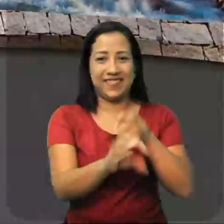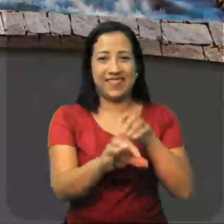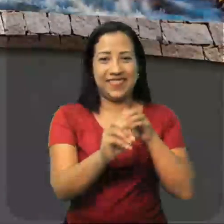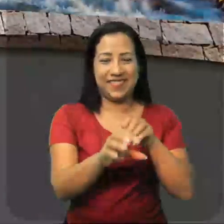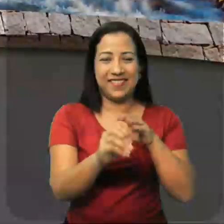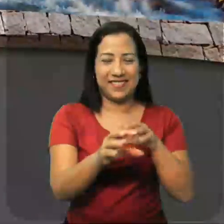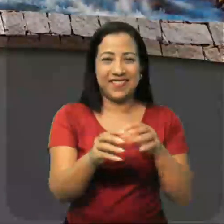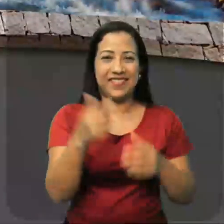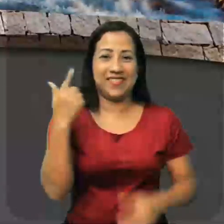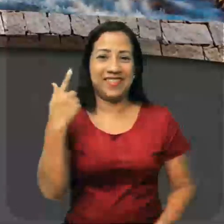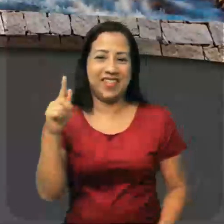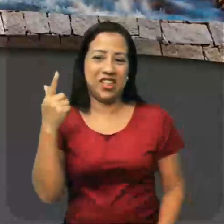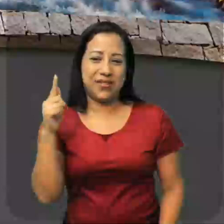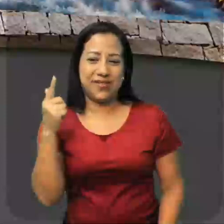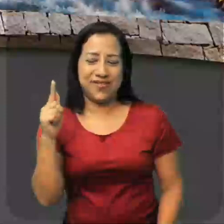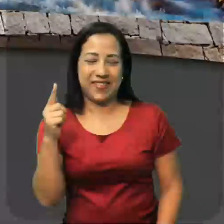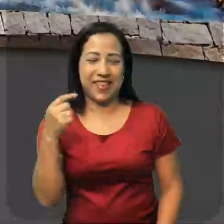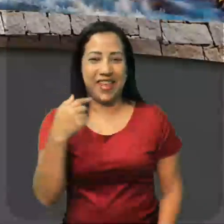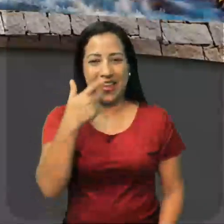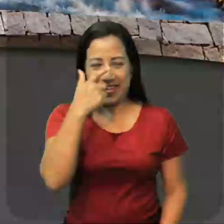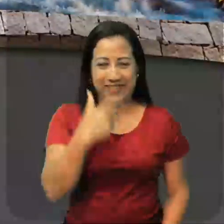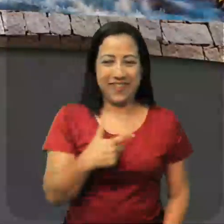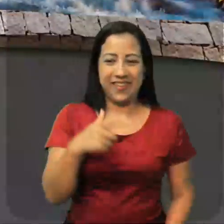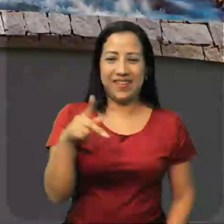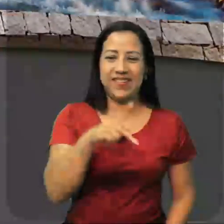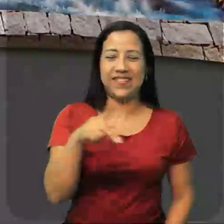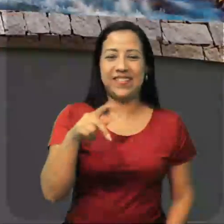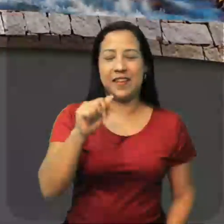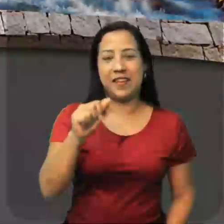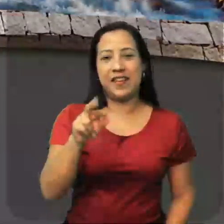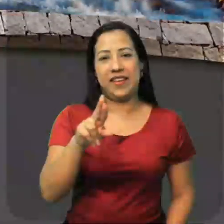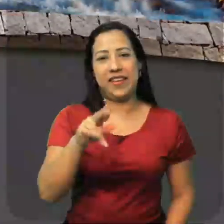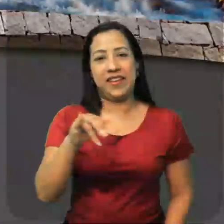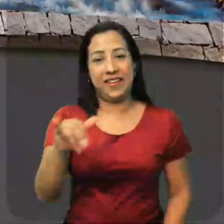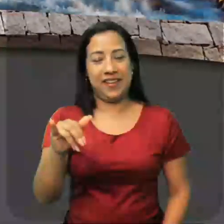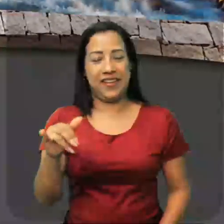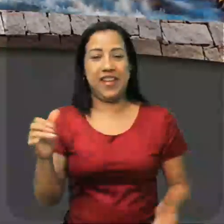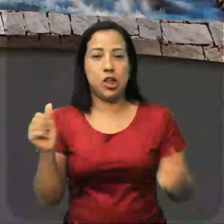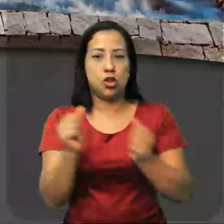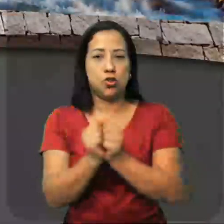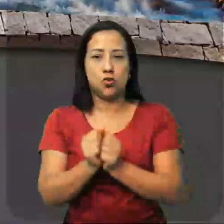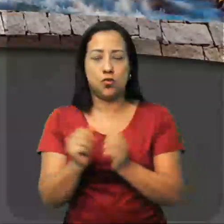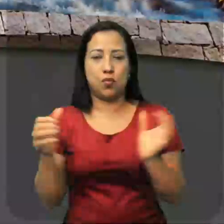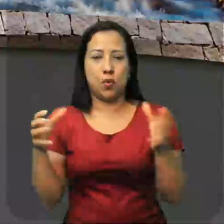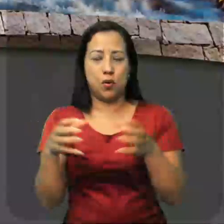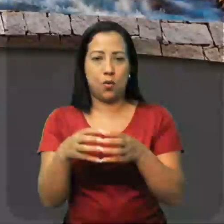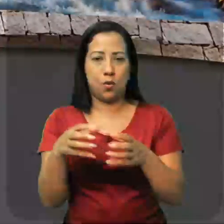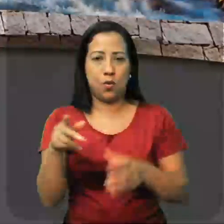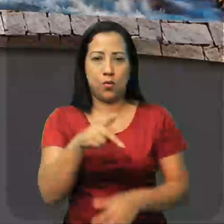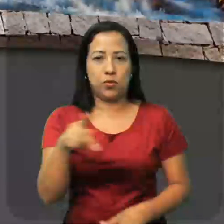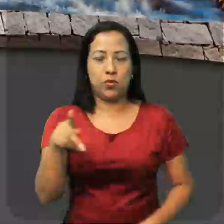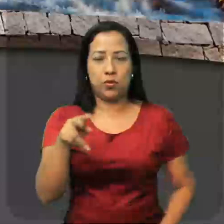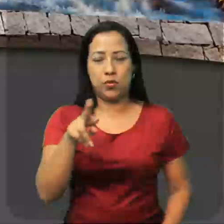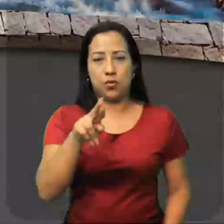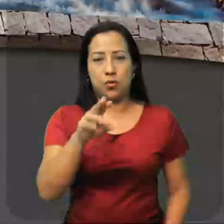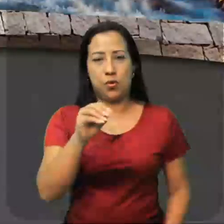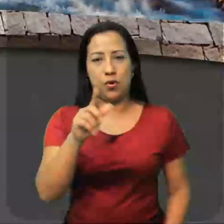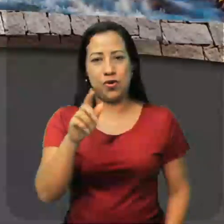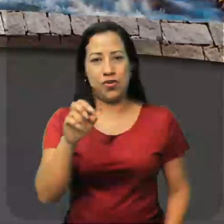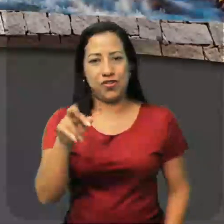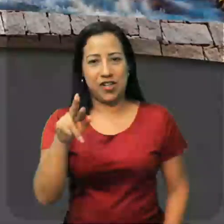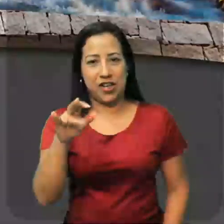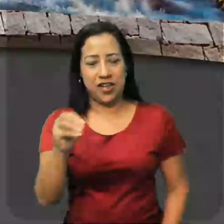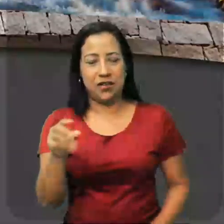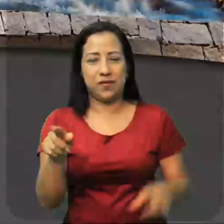de Geografia, eu sou o professor Arimateia, junto com a equipe, que é o professor Rogério, o professor Jorge e a nossa